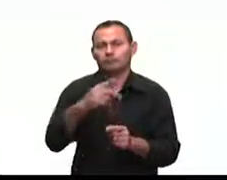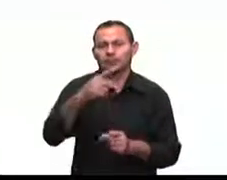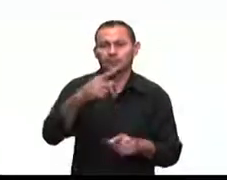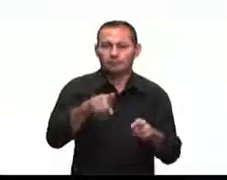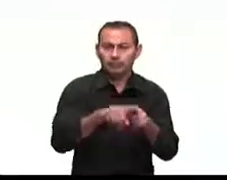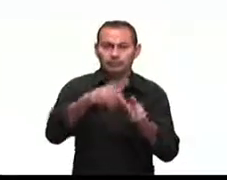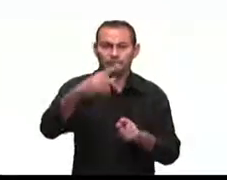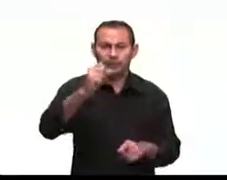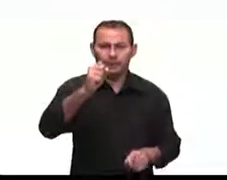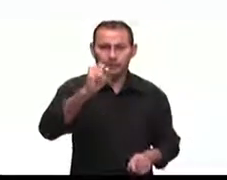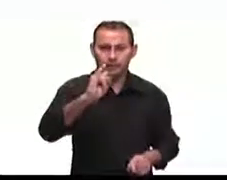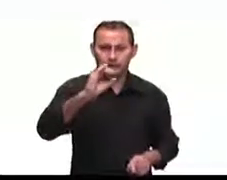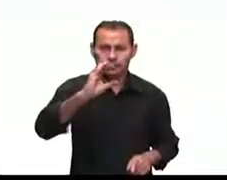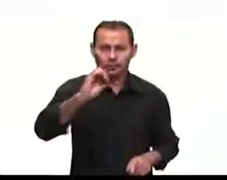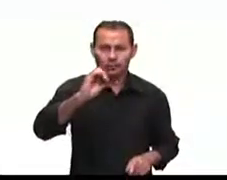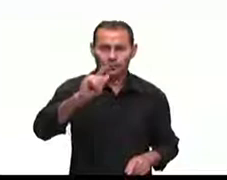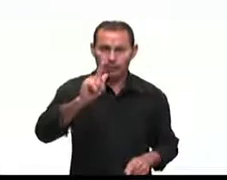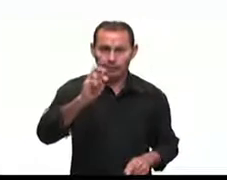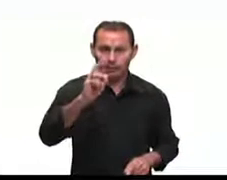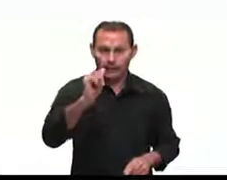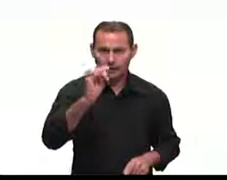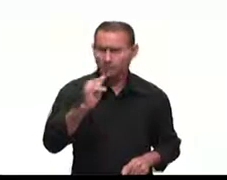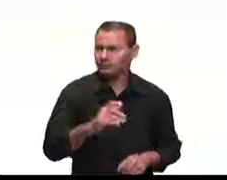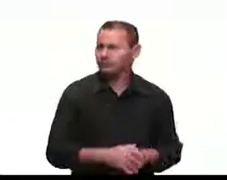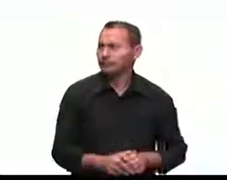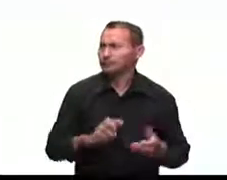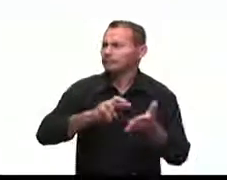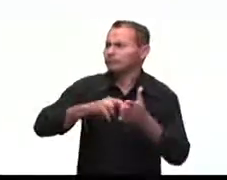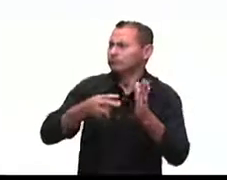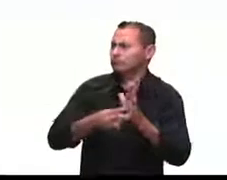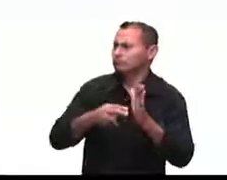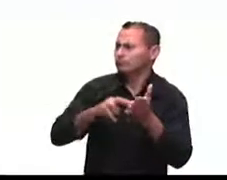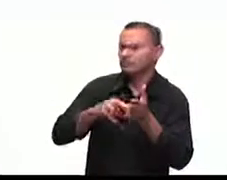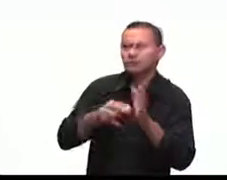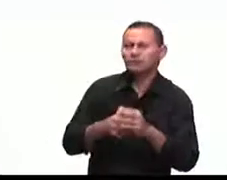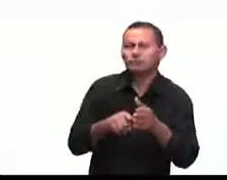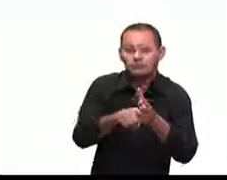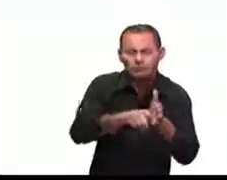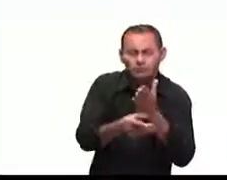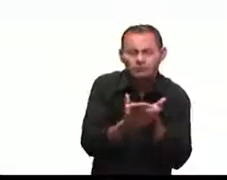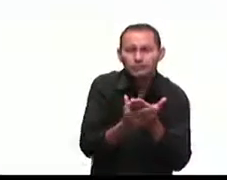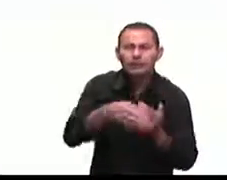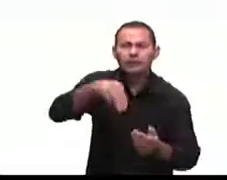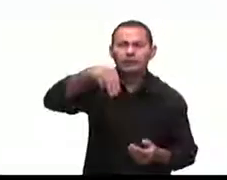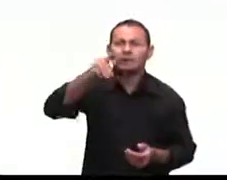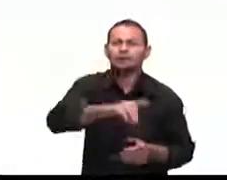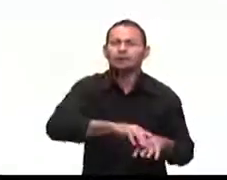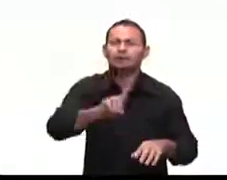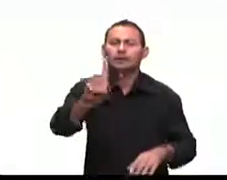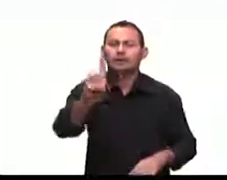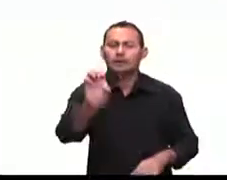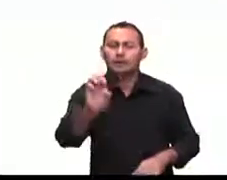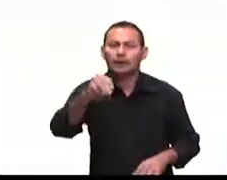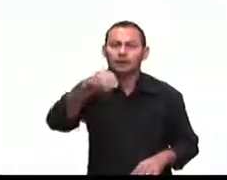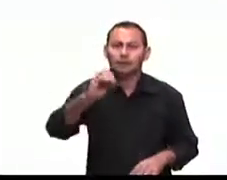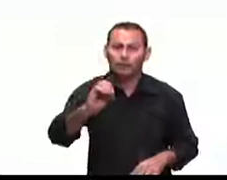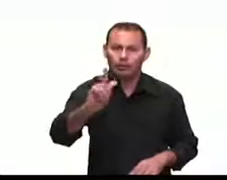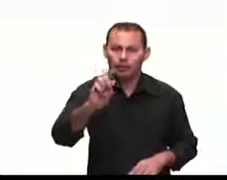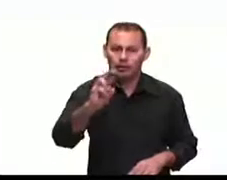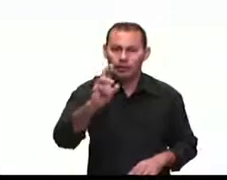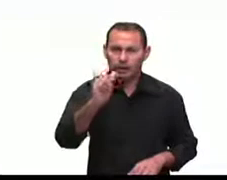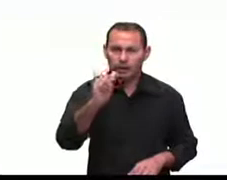psicográfica. Então, explicando um pouco aqui, o que vem a ser o levantamento demográfico? Então, lembrem